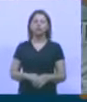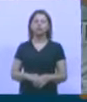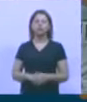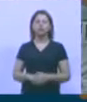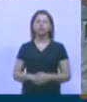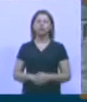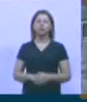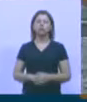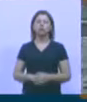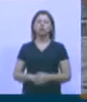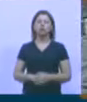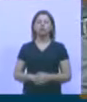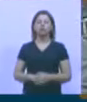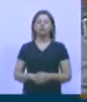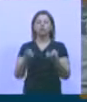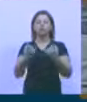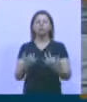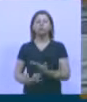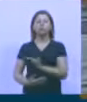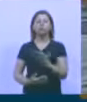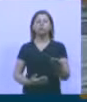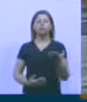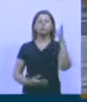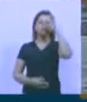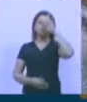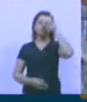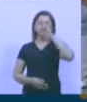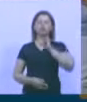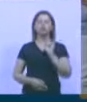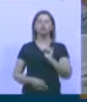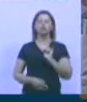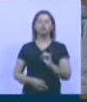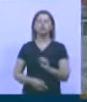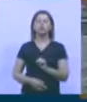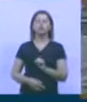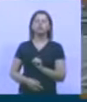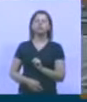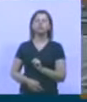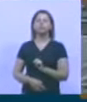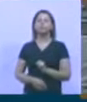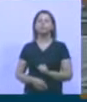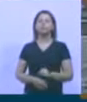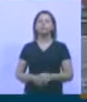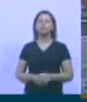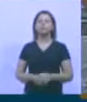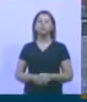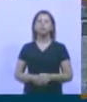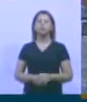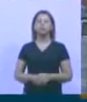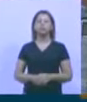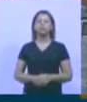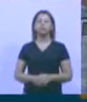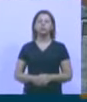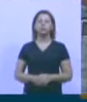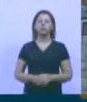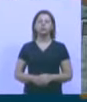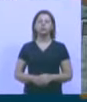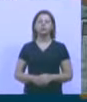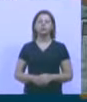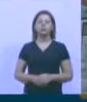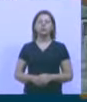story about it. Eu quero contar então para vocês uma pequena história sobre isso. I was giving a retreat to the sisters of Saint Anne in